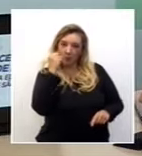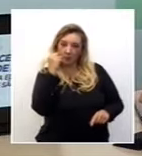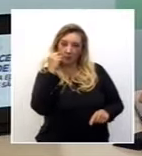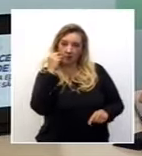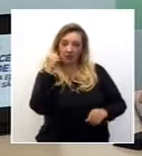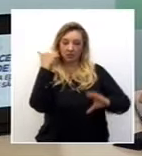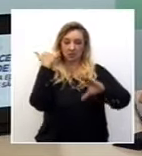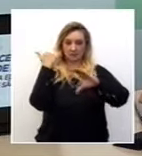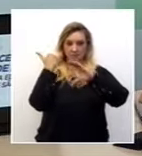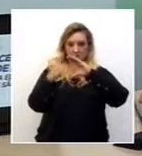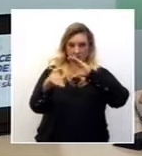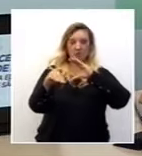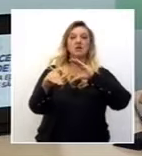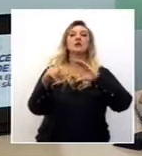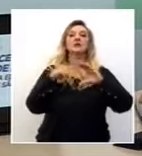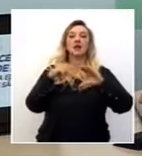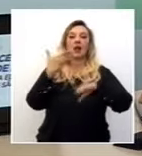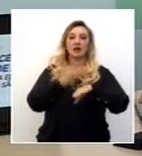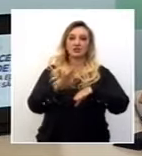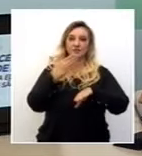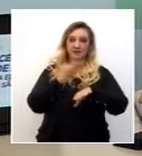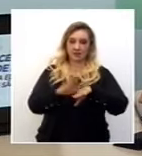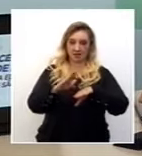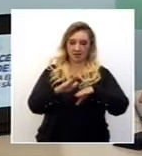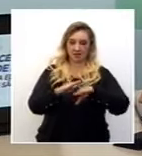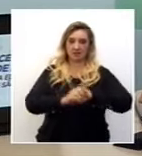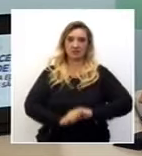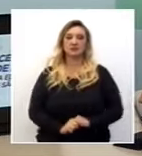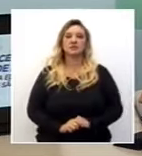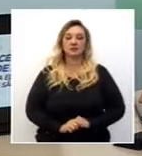por e-mail as atividades, né?